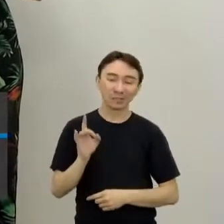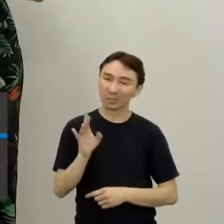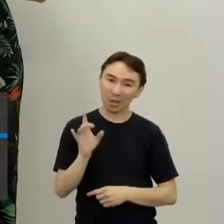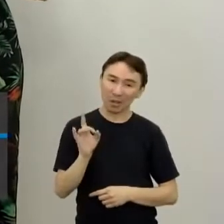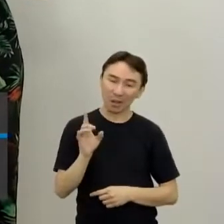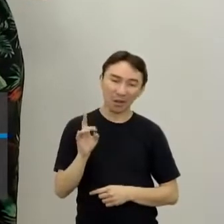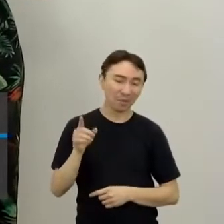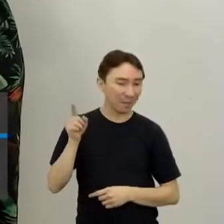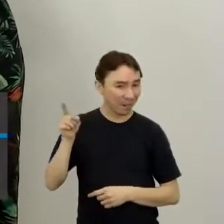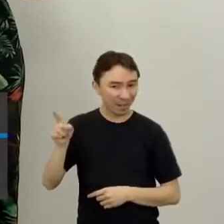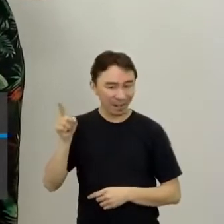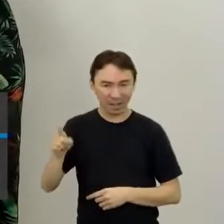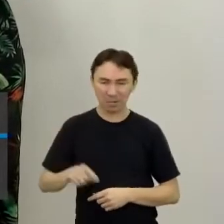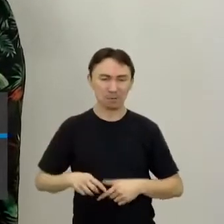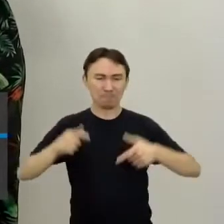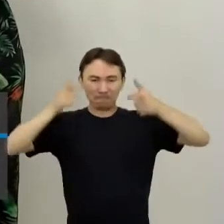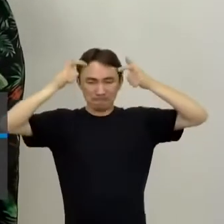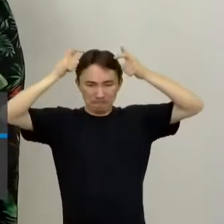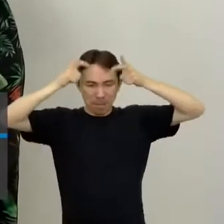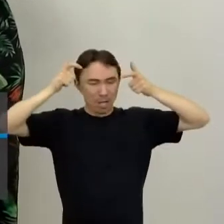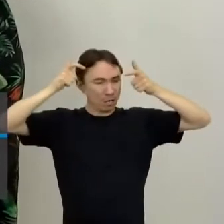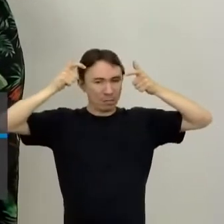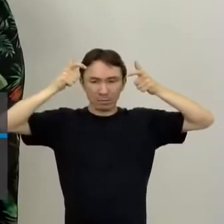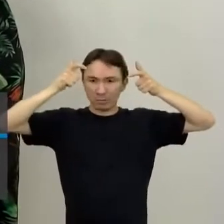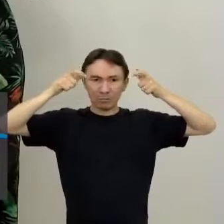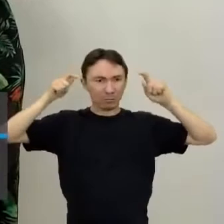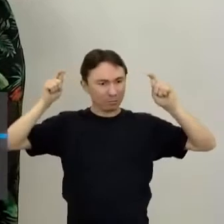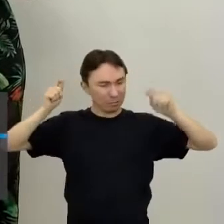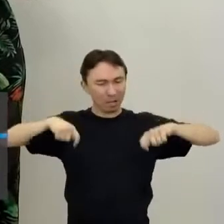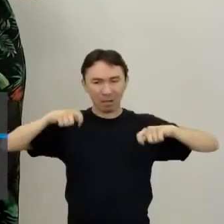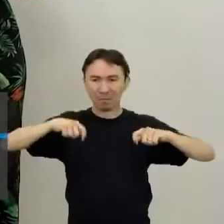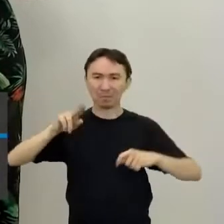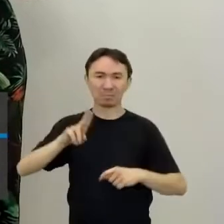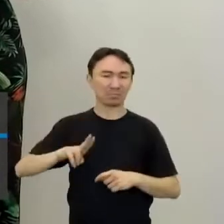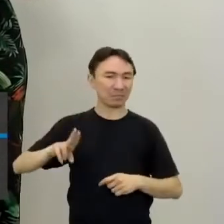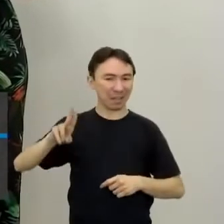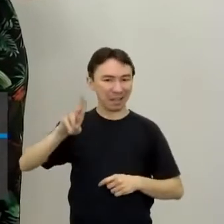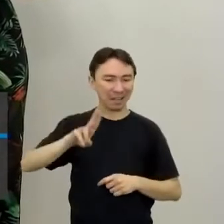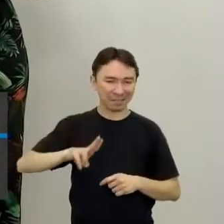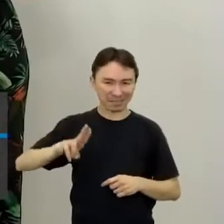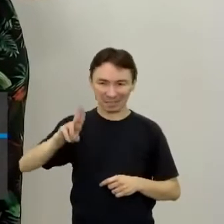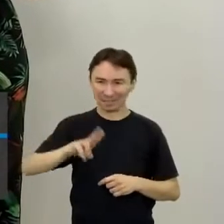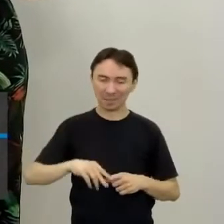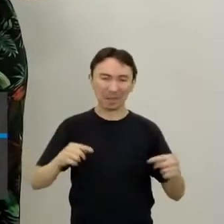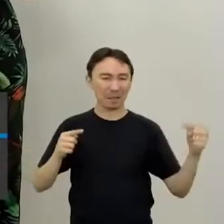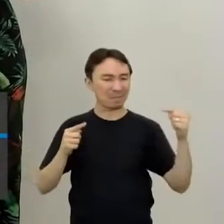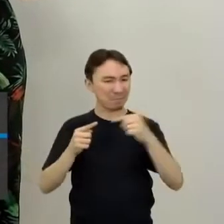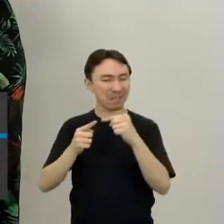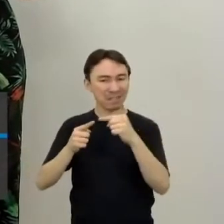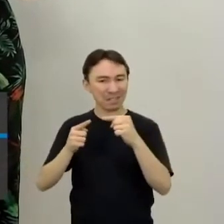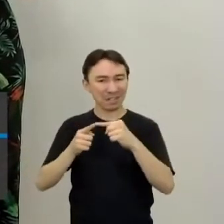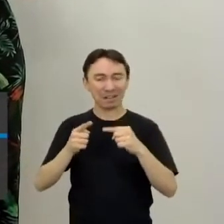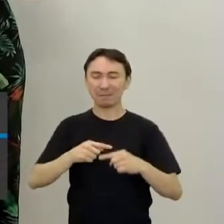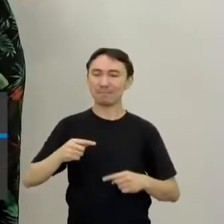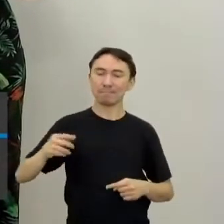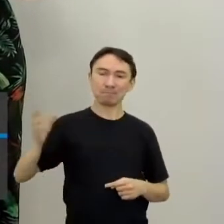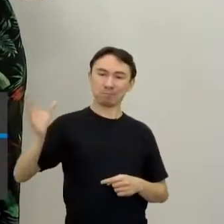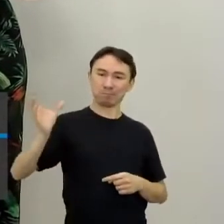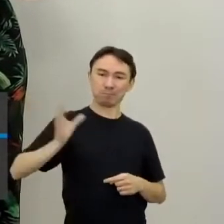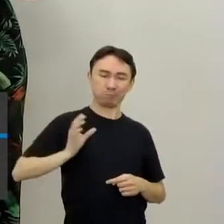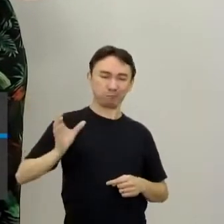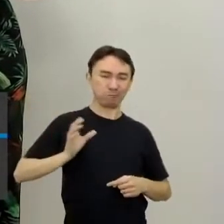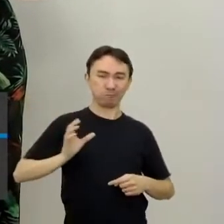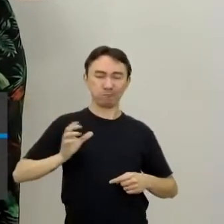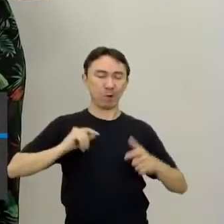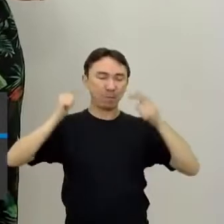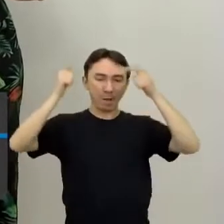podiam utilizar esse tipo de cor. Então, era uma cor que remetia à nobreza. Era uma cor muito cara de se fazer. E o